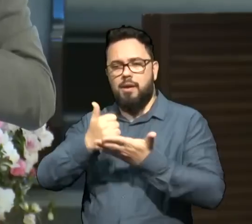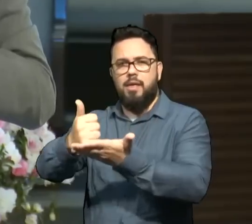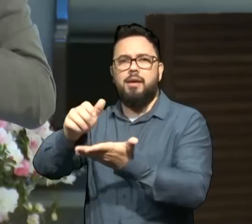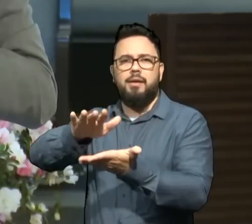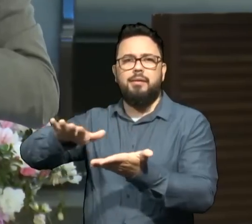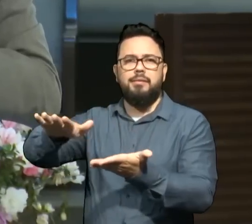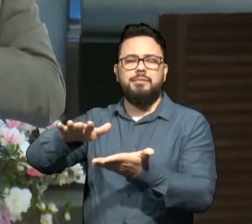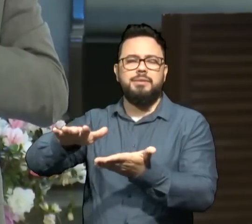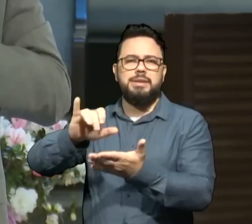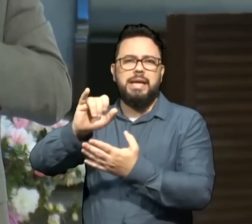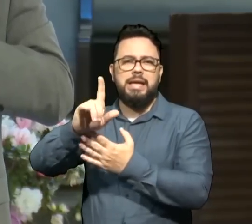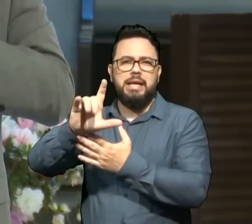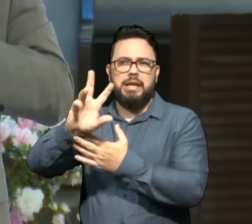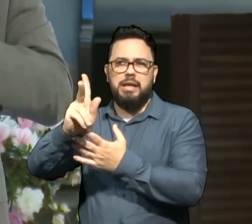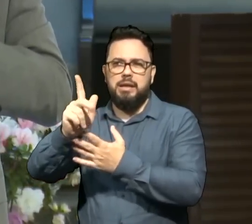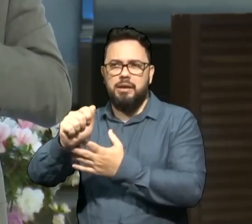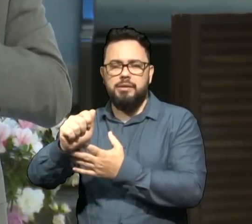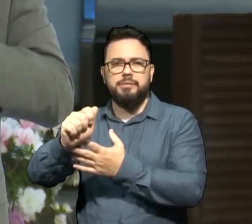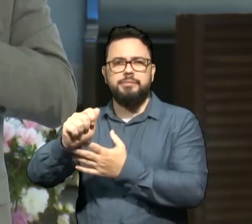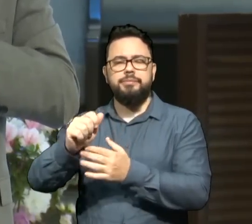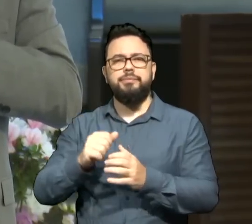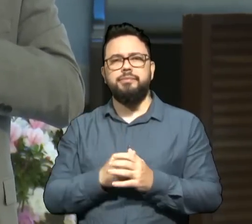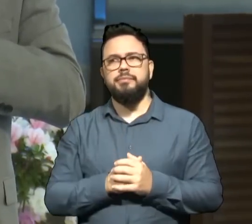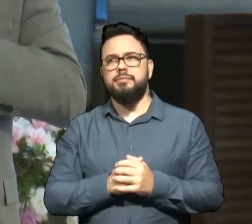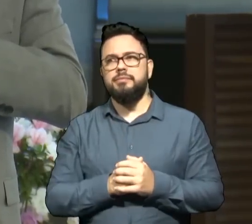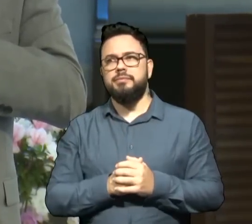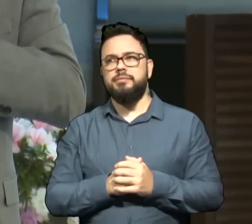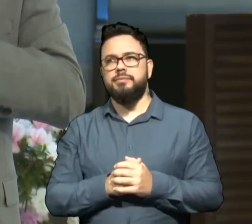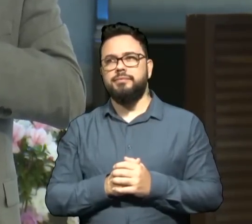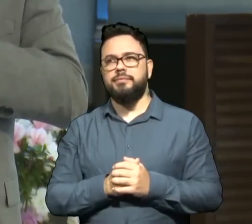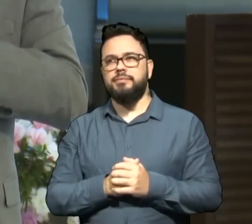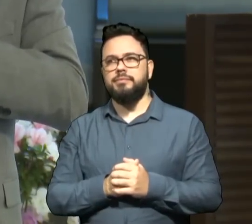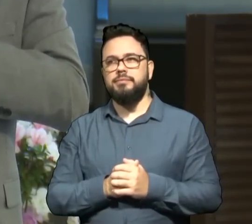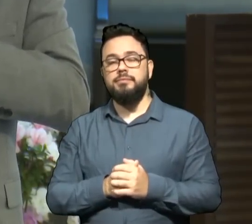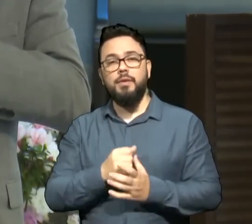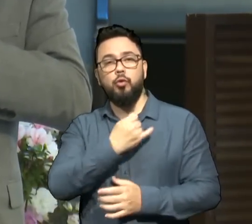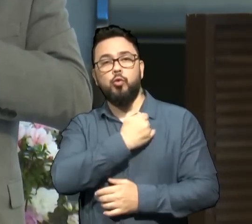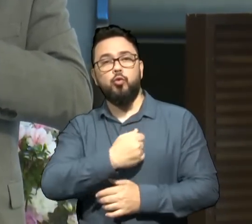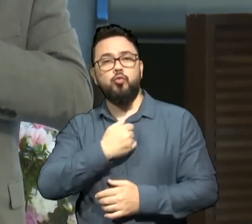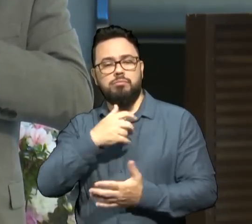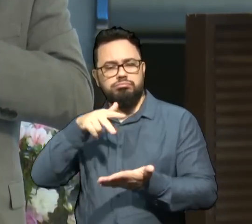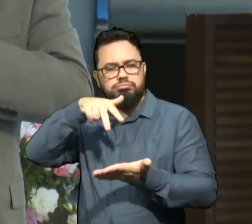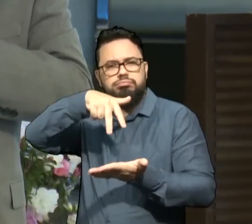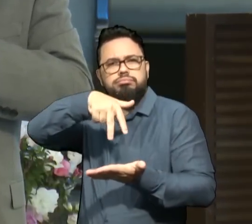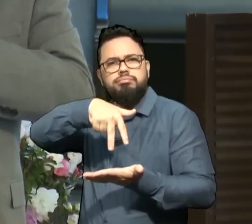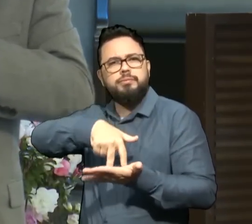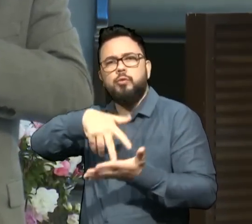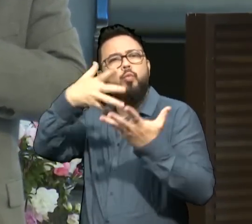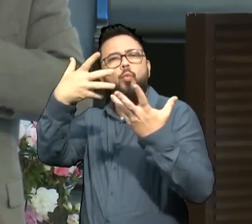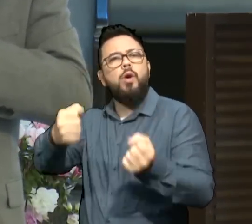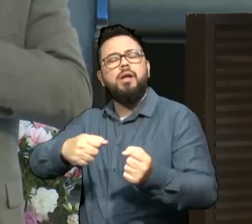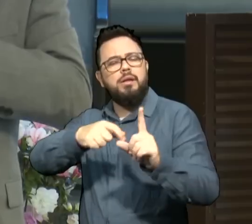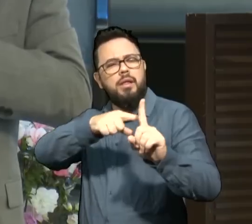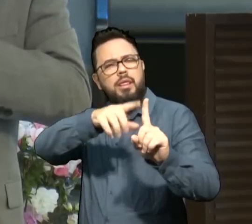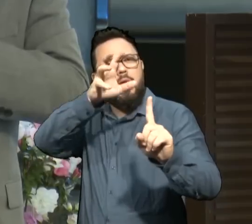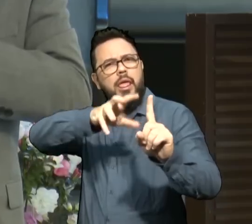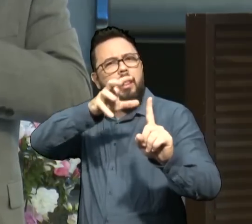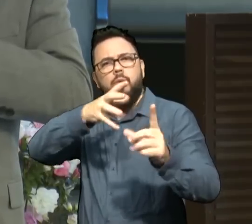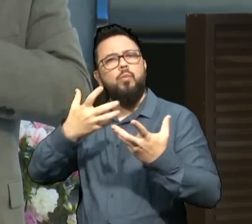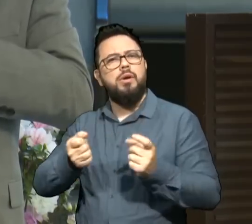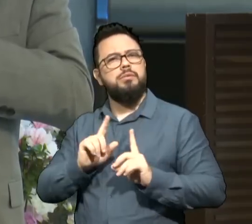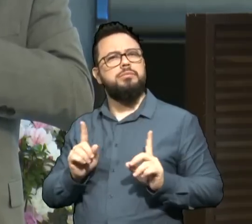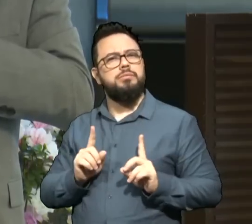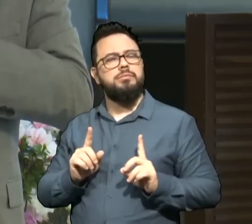João em Éfeso levantou-se contra a idolatria e oculto ao Imperador então o que que o imperador